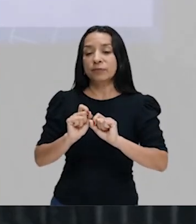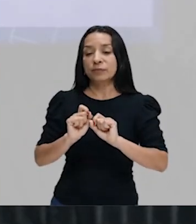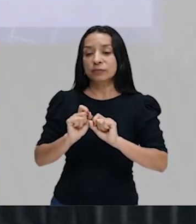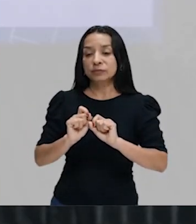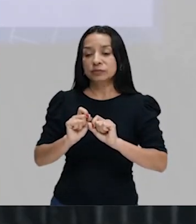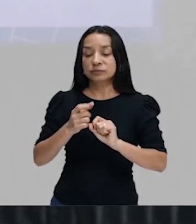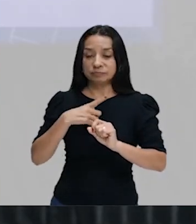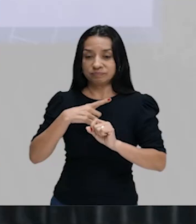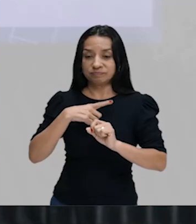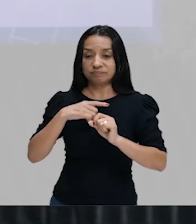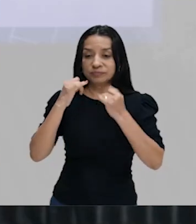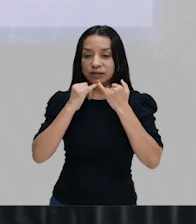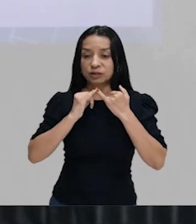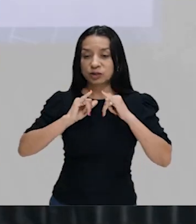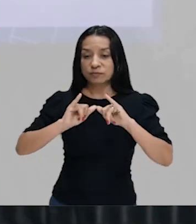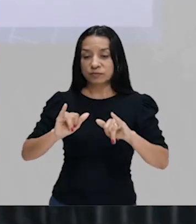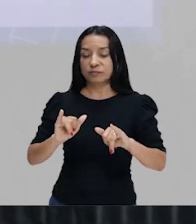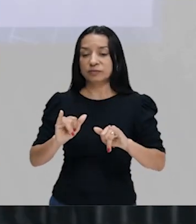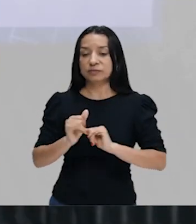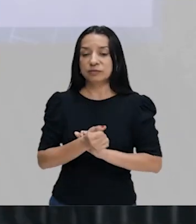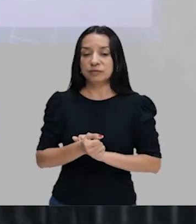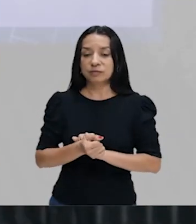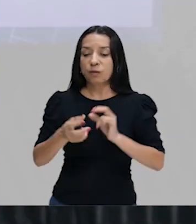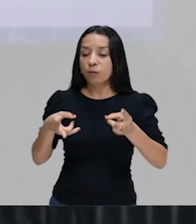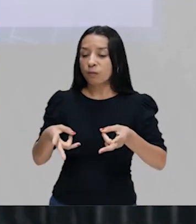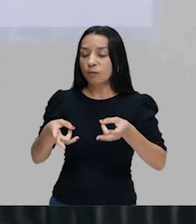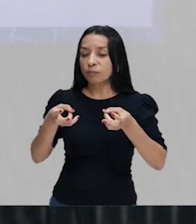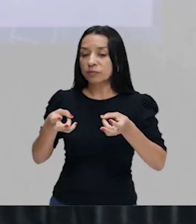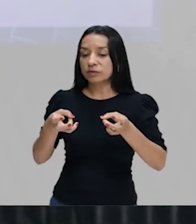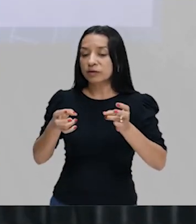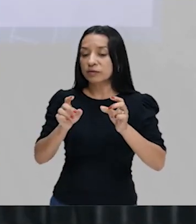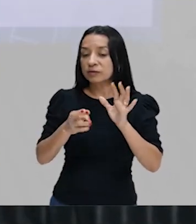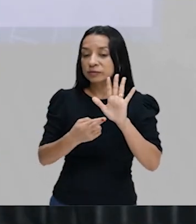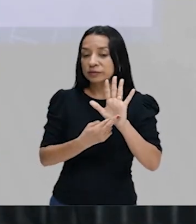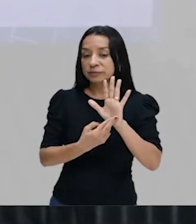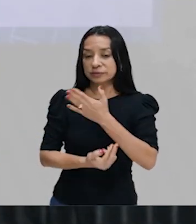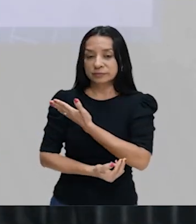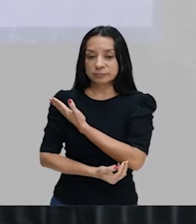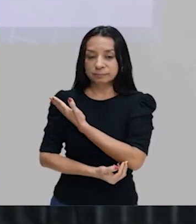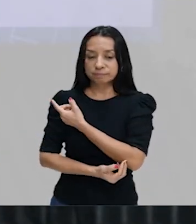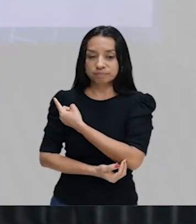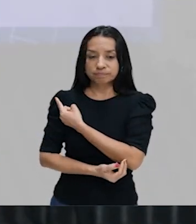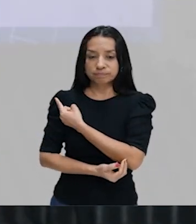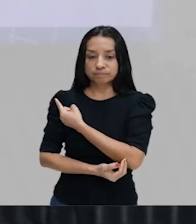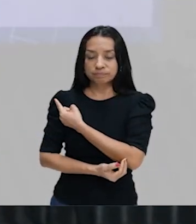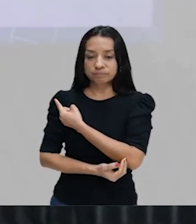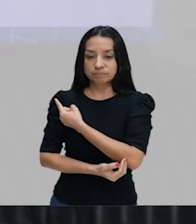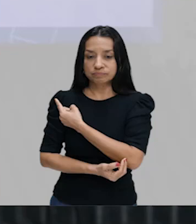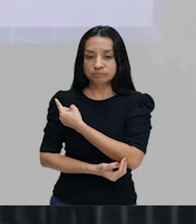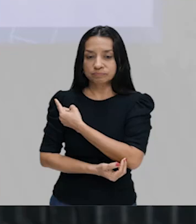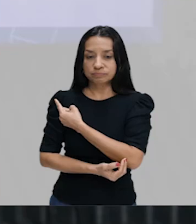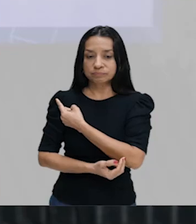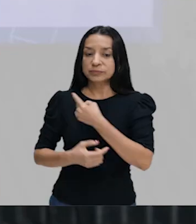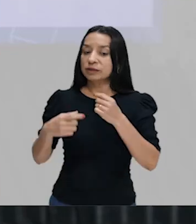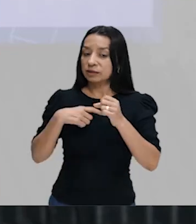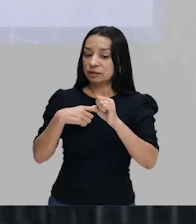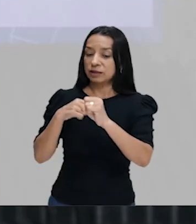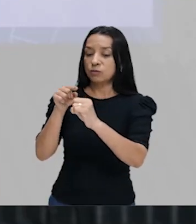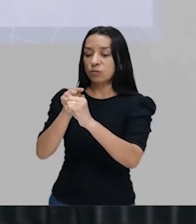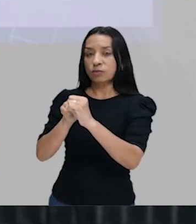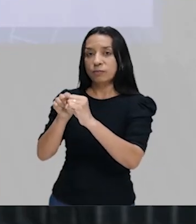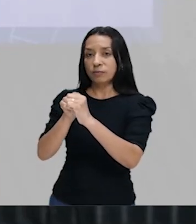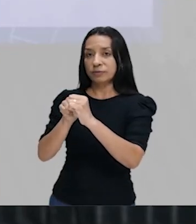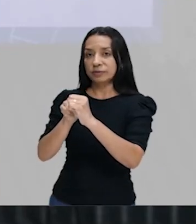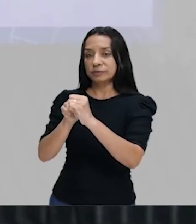de informação simplesmente observando essa representação aqui? Gente, você está percebendo que tem uma bolinha fechada, não